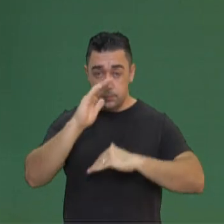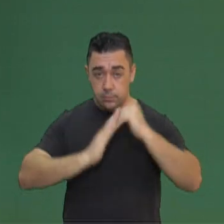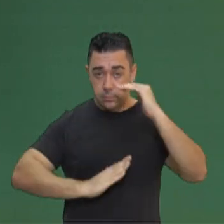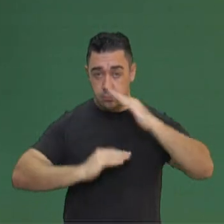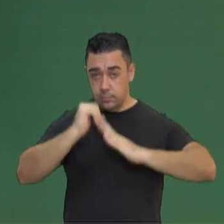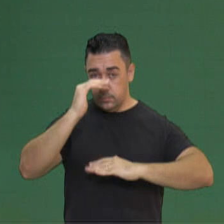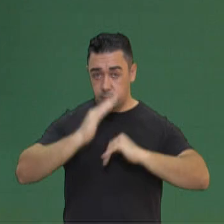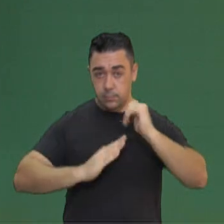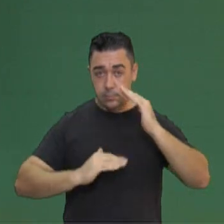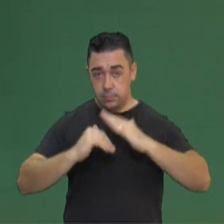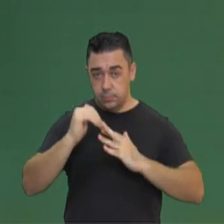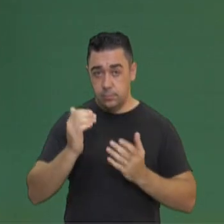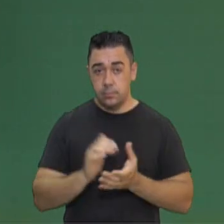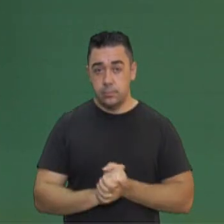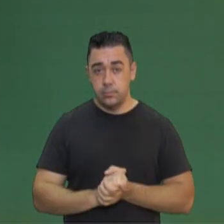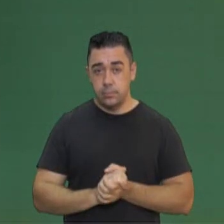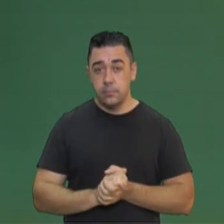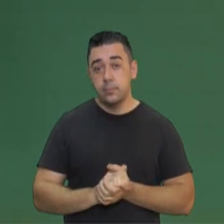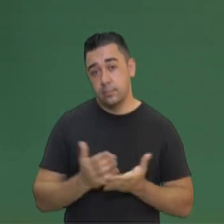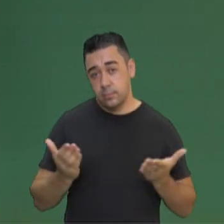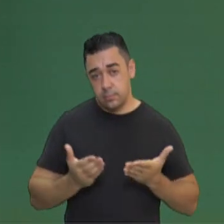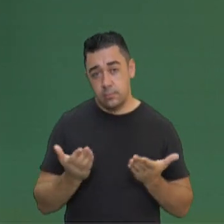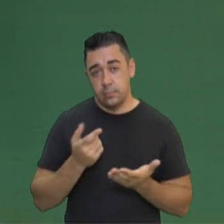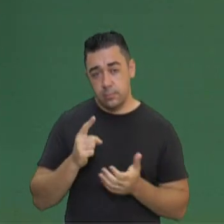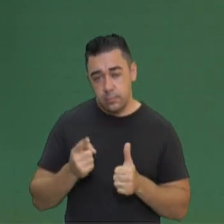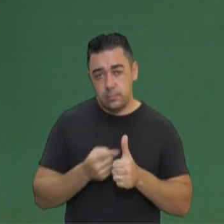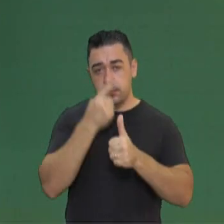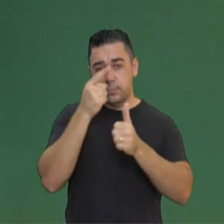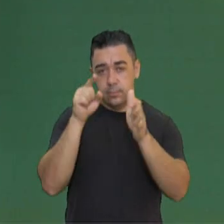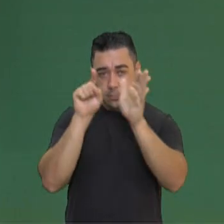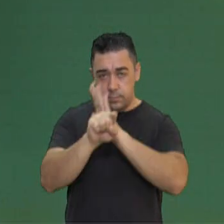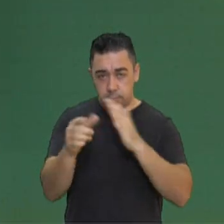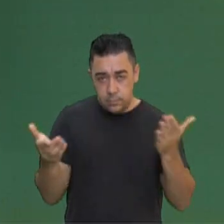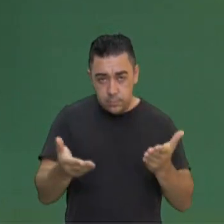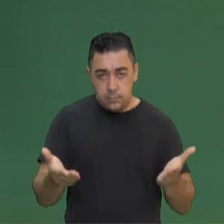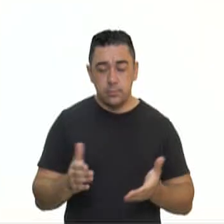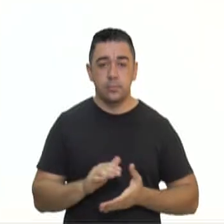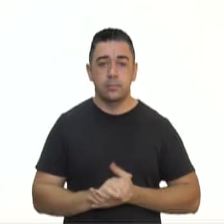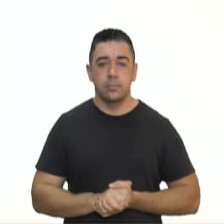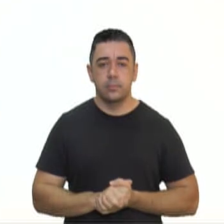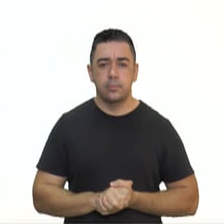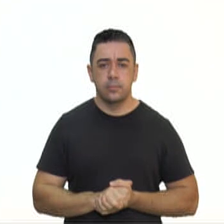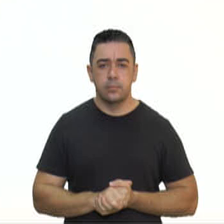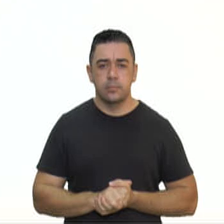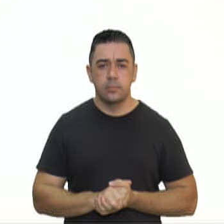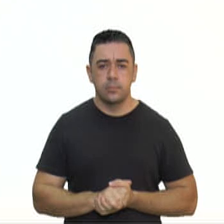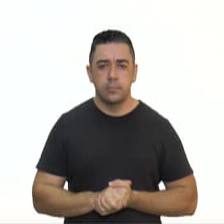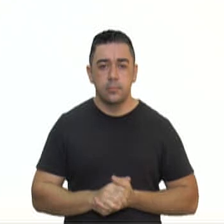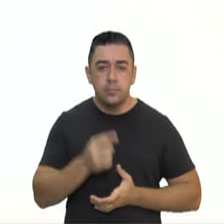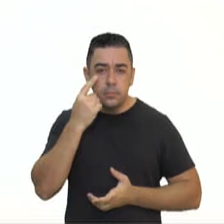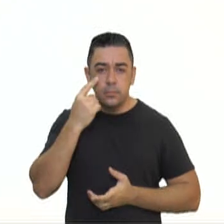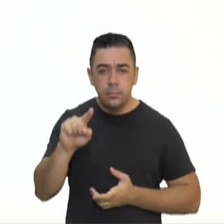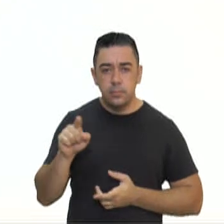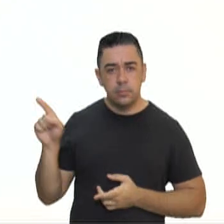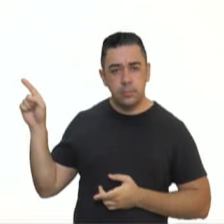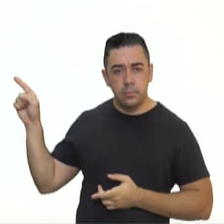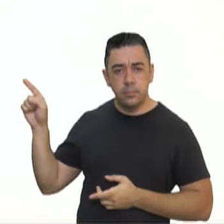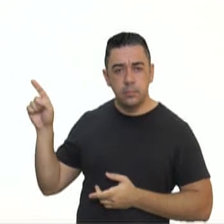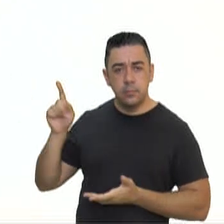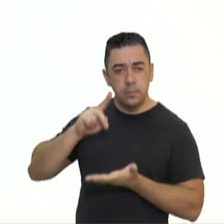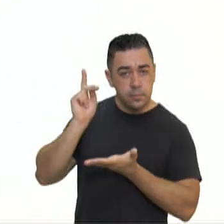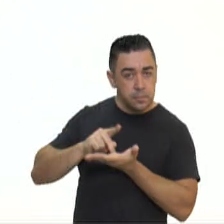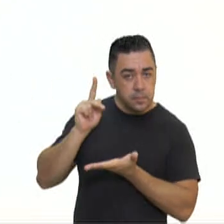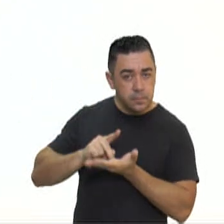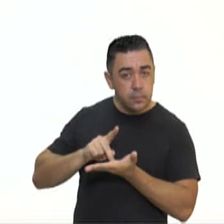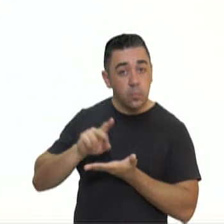pouquinho. Então, vamos lá para a nossa primeira questão de hoje. Julgue as afirmativas como